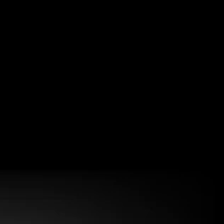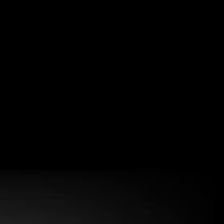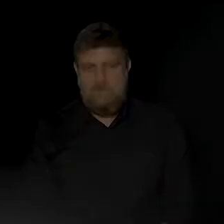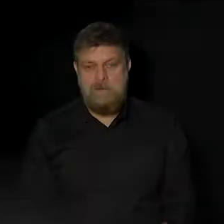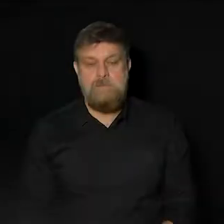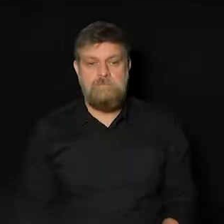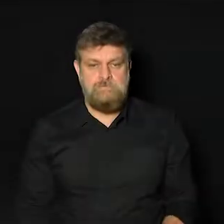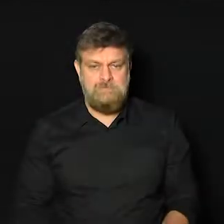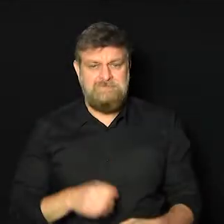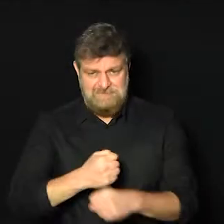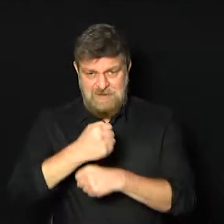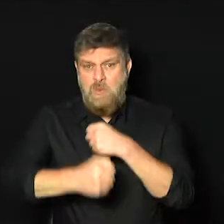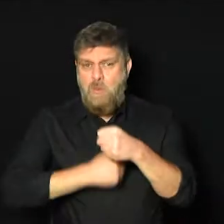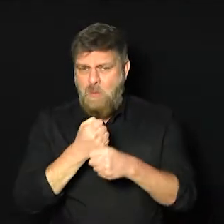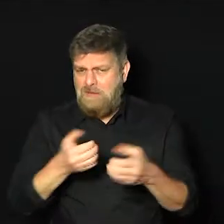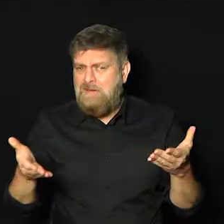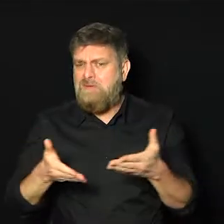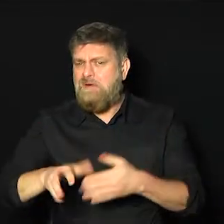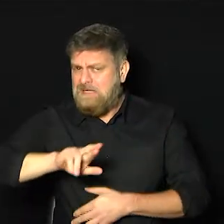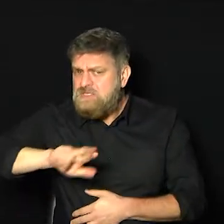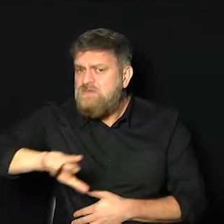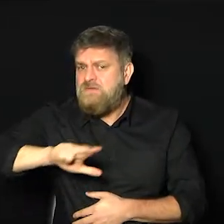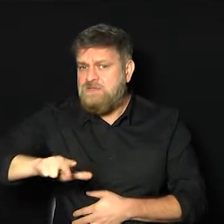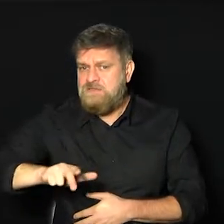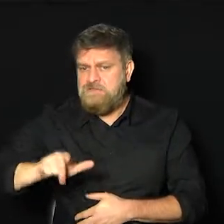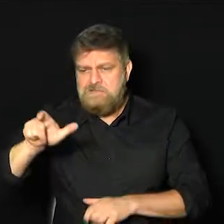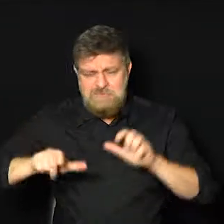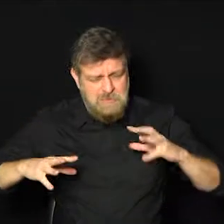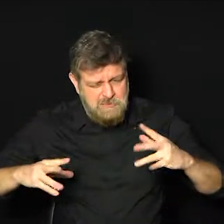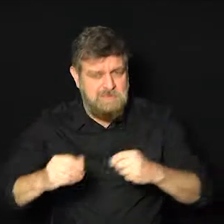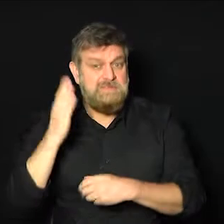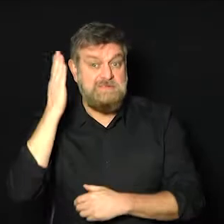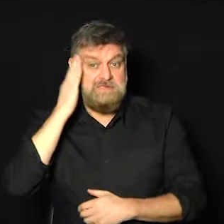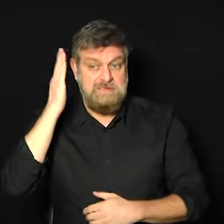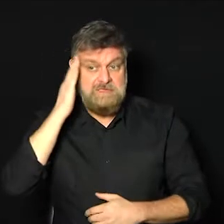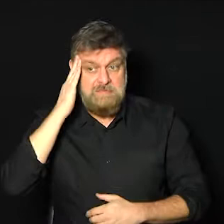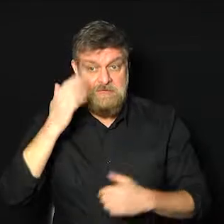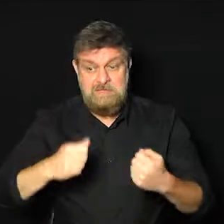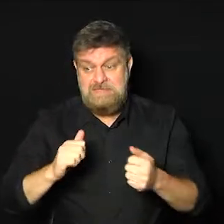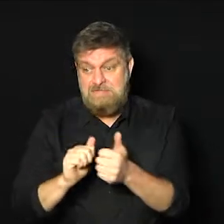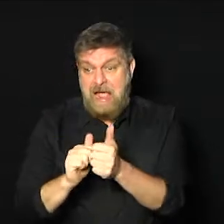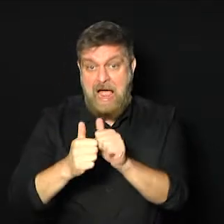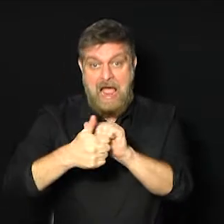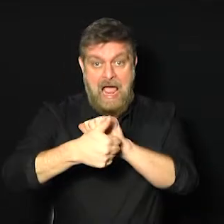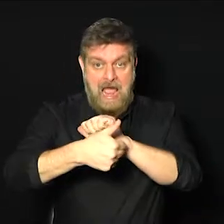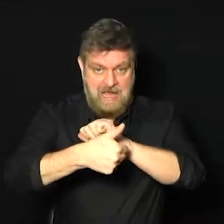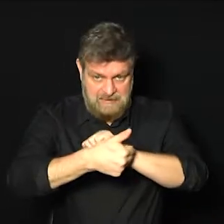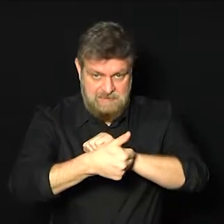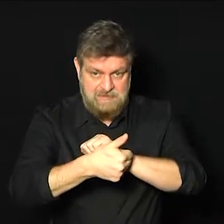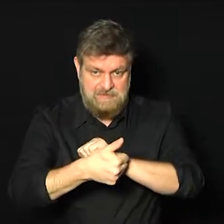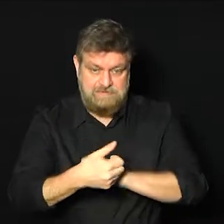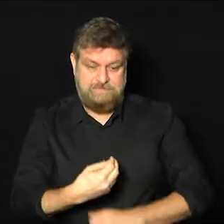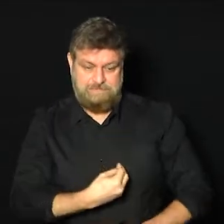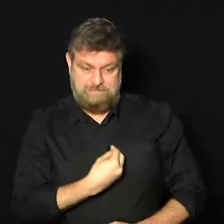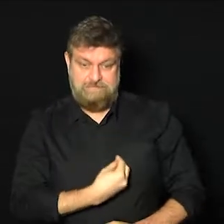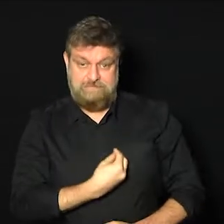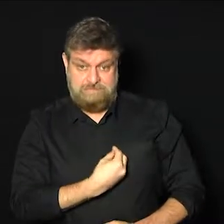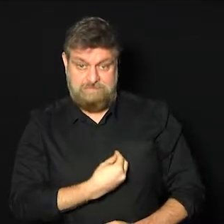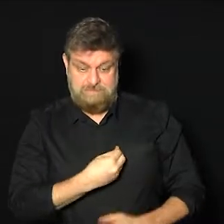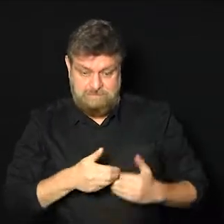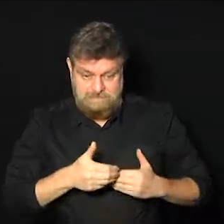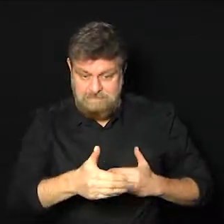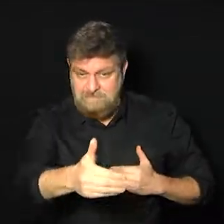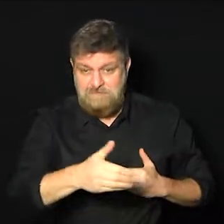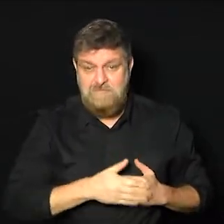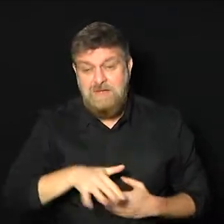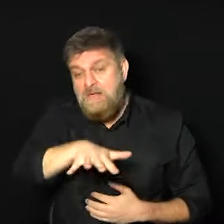Que esse é um ano diferente, todo mundo já sabe. E se todos têm de se adaptar a uma nova realidade, não seria